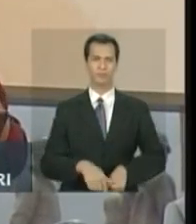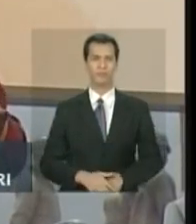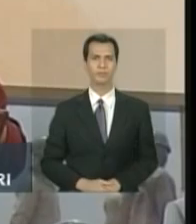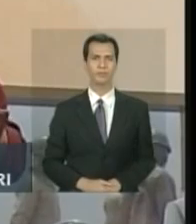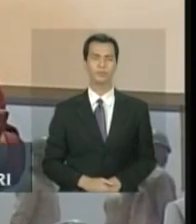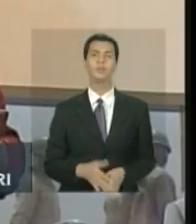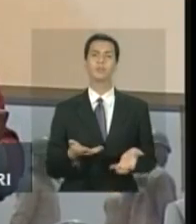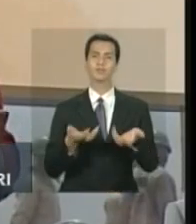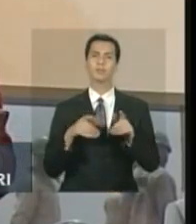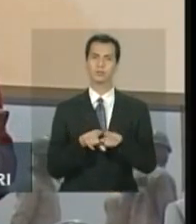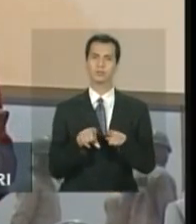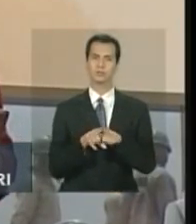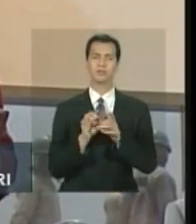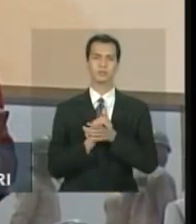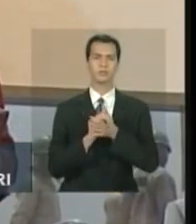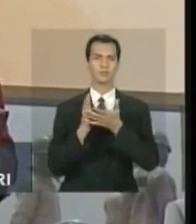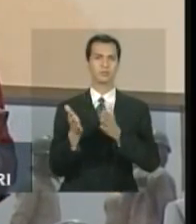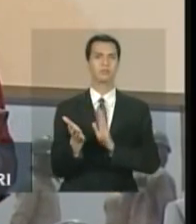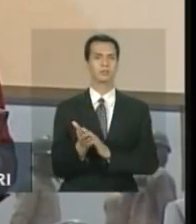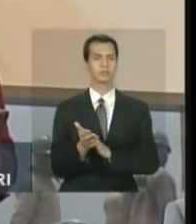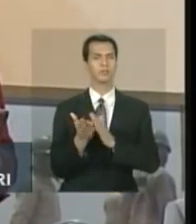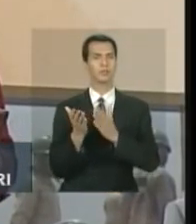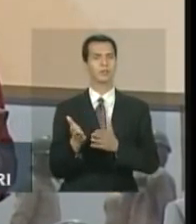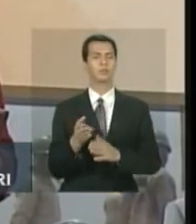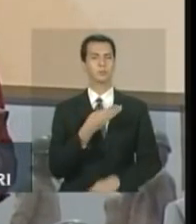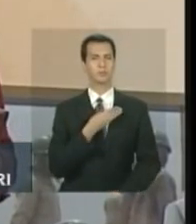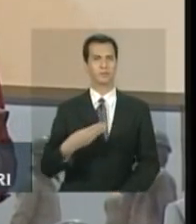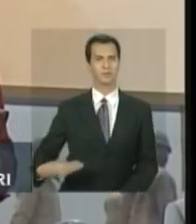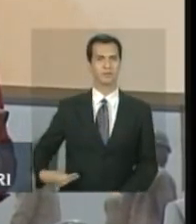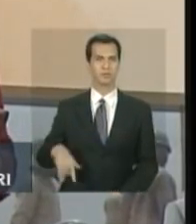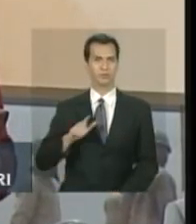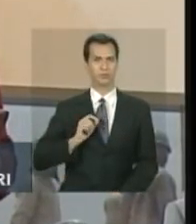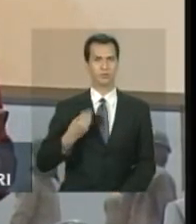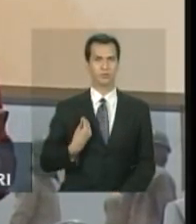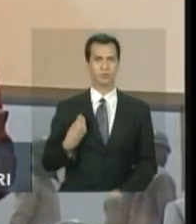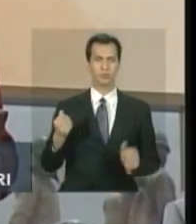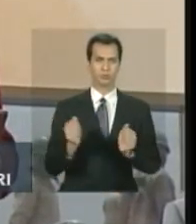também cumprimentar aqui os ministros de Estado que me acompanham.